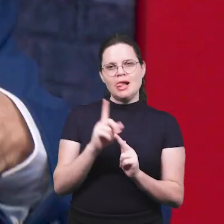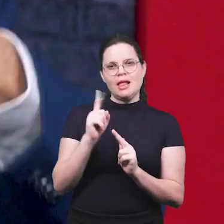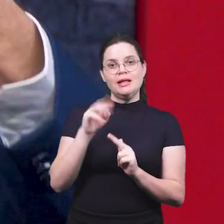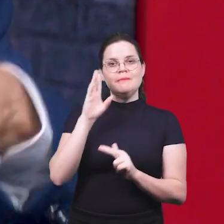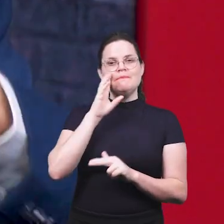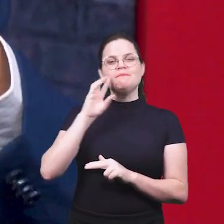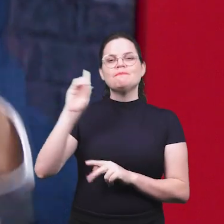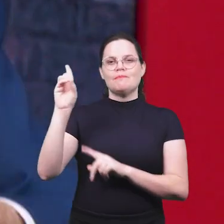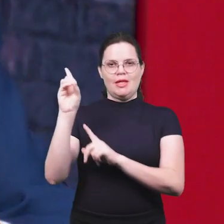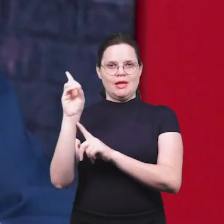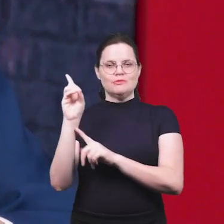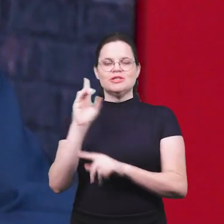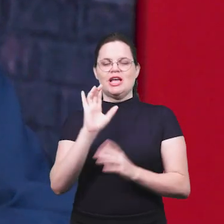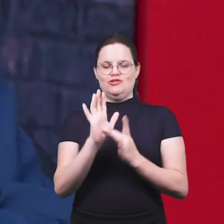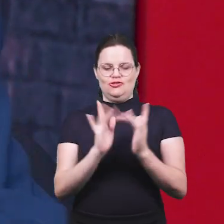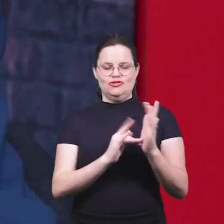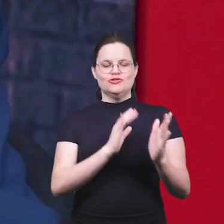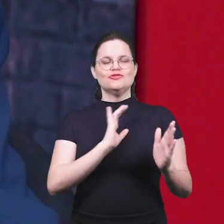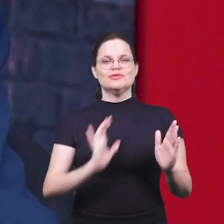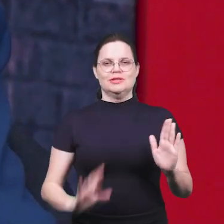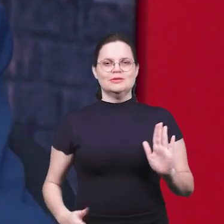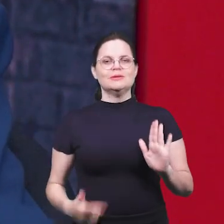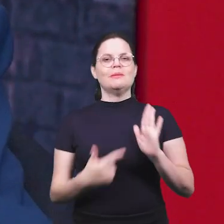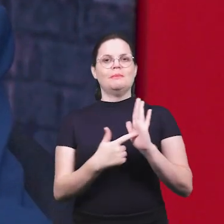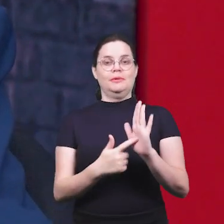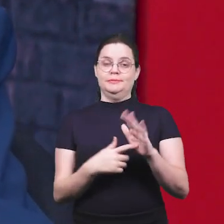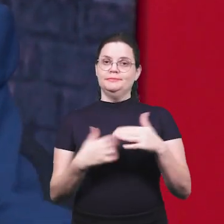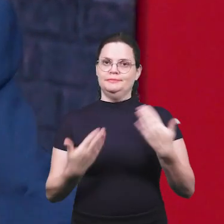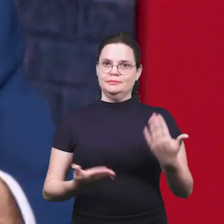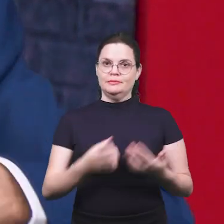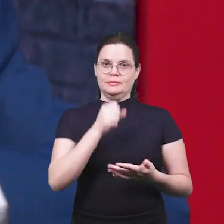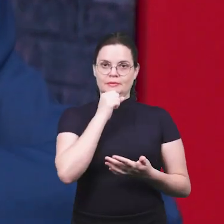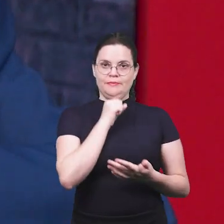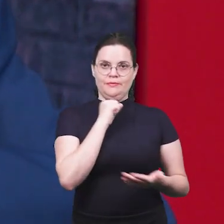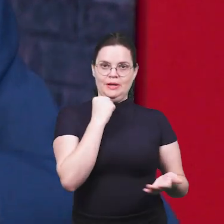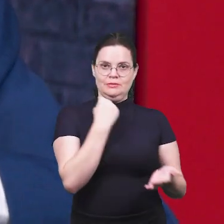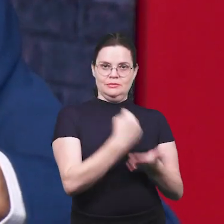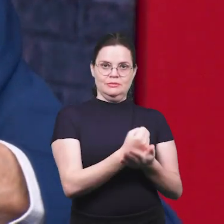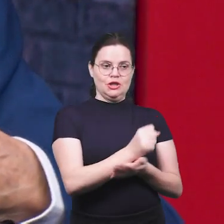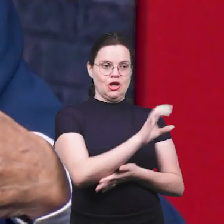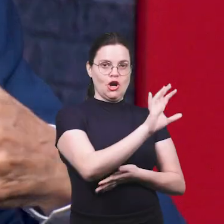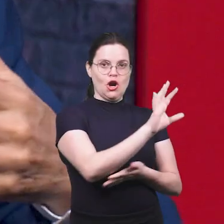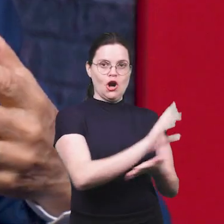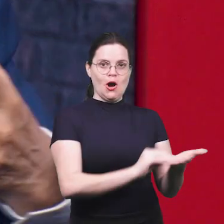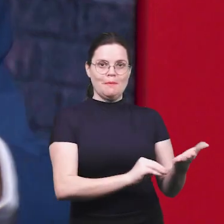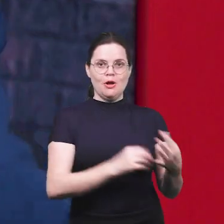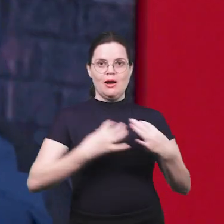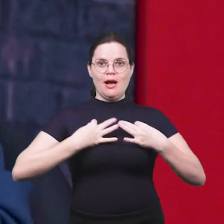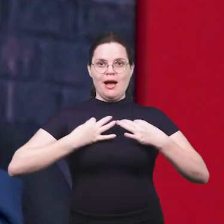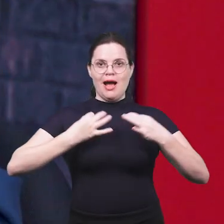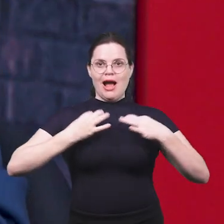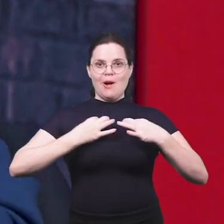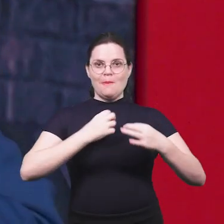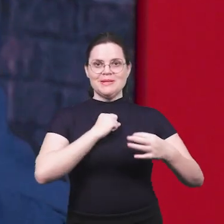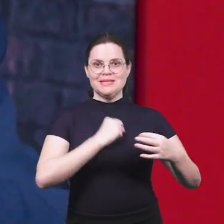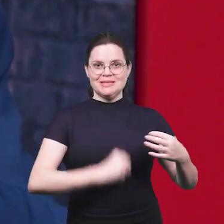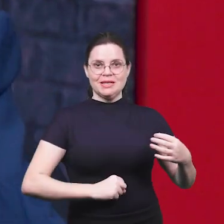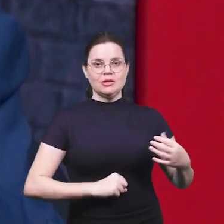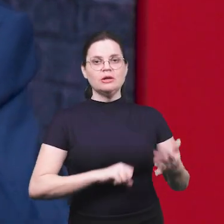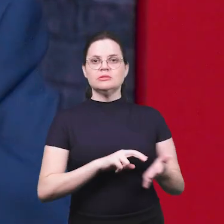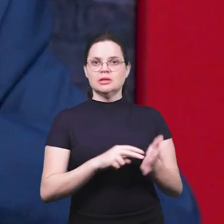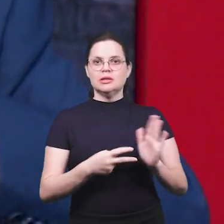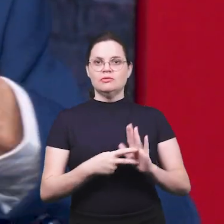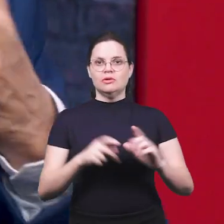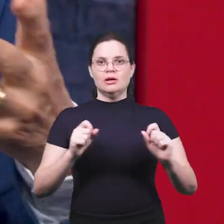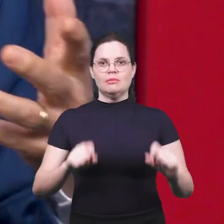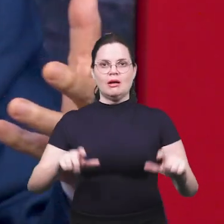sendo feito em nome de Cristo. Quando importaram do Velho Testamento as vestimentas, também era nesse sentido,